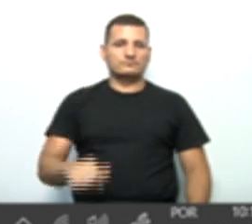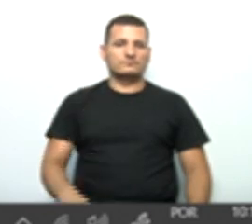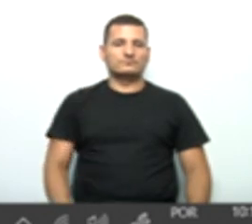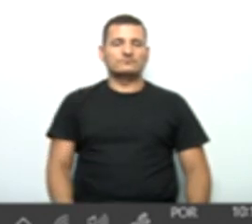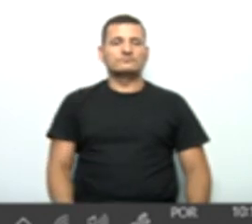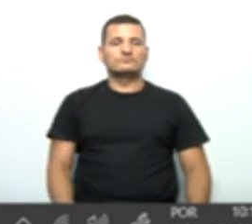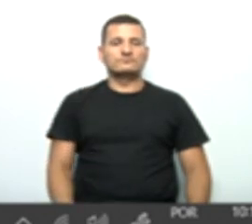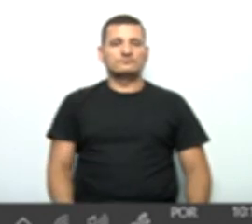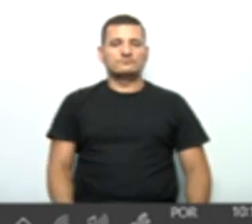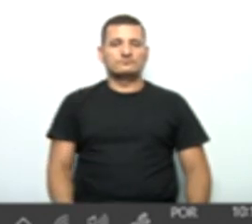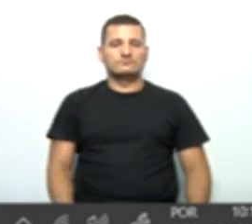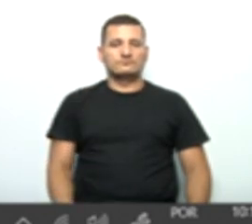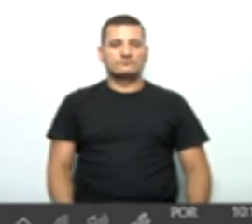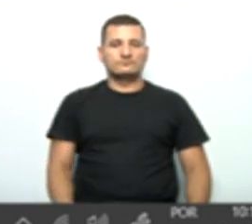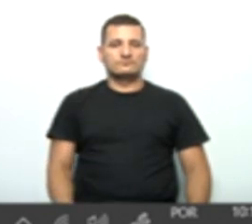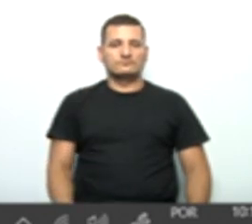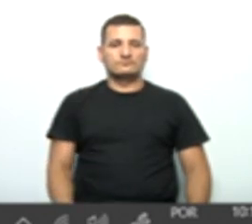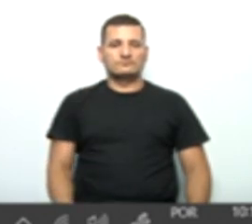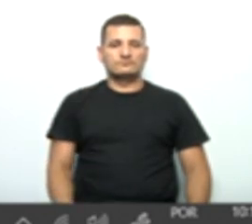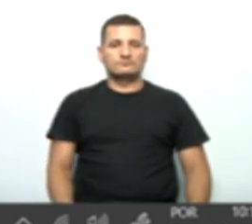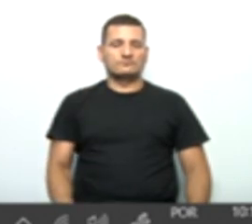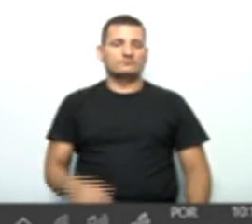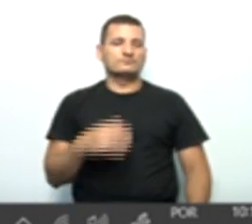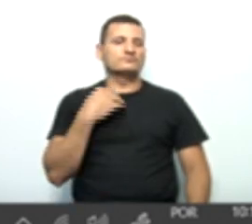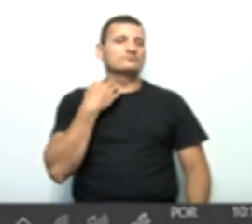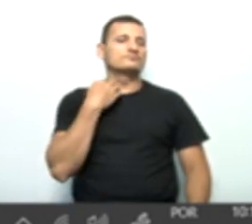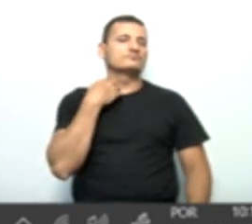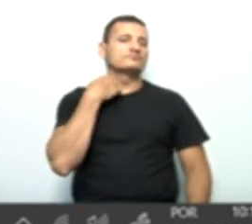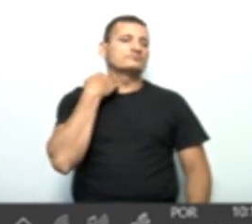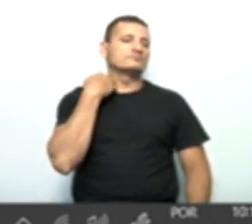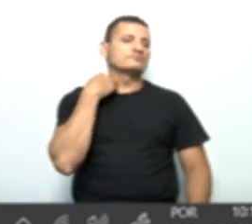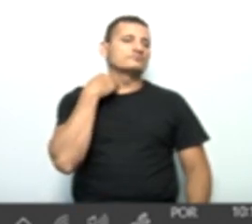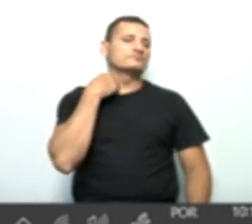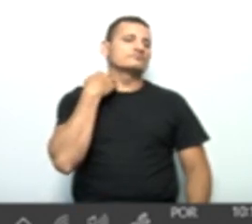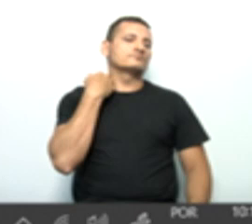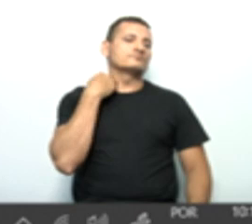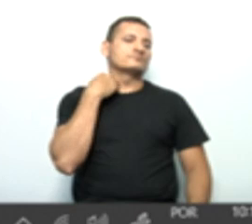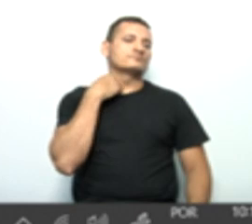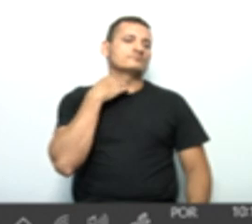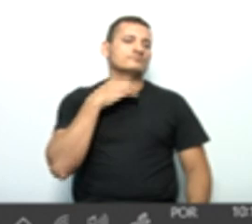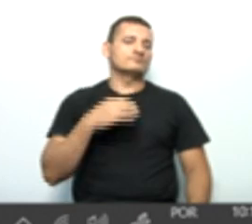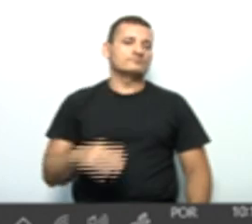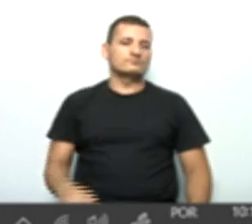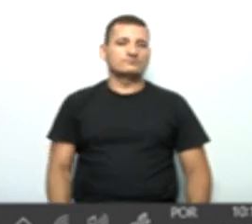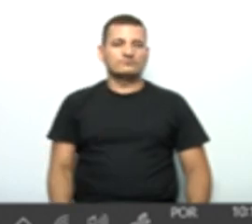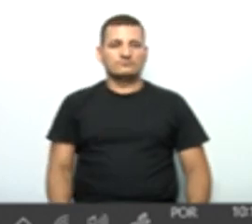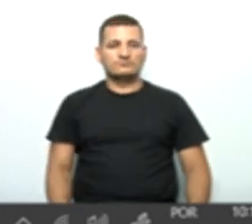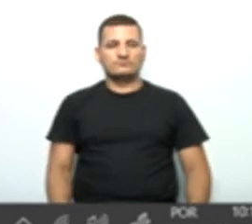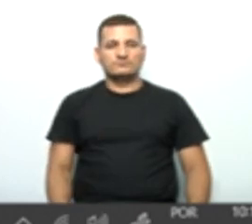boto vírgula, dou um enter, fecho aspas, fecha aspas.